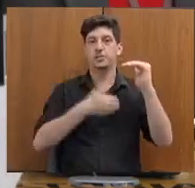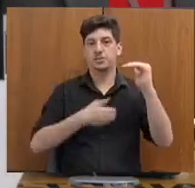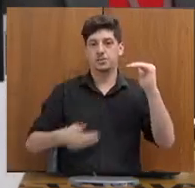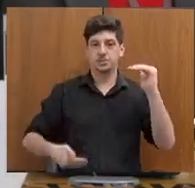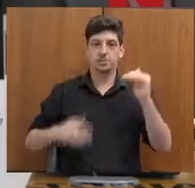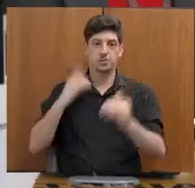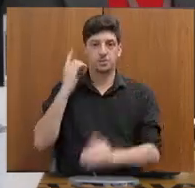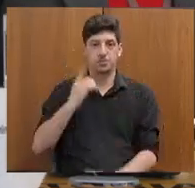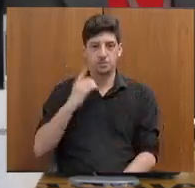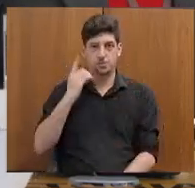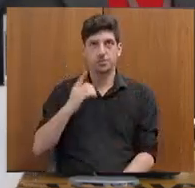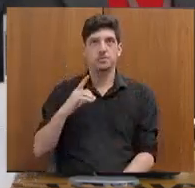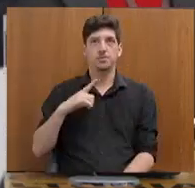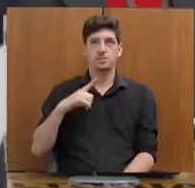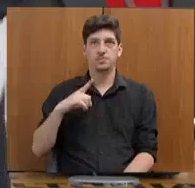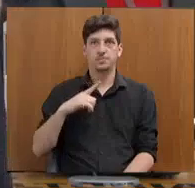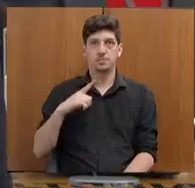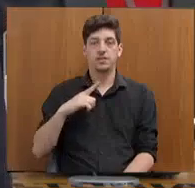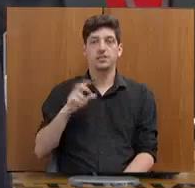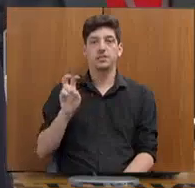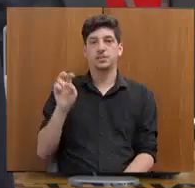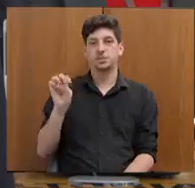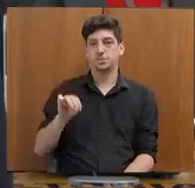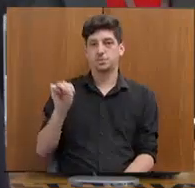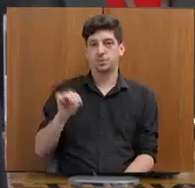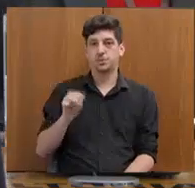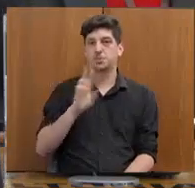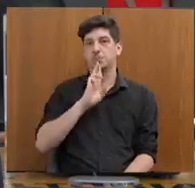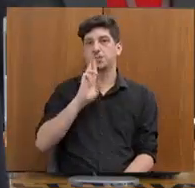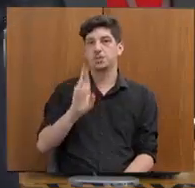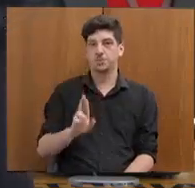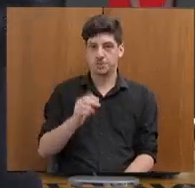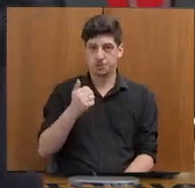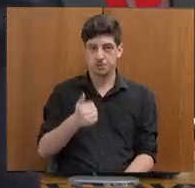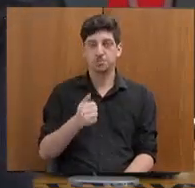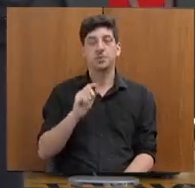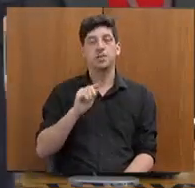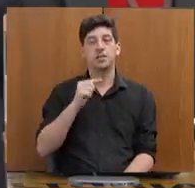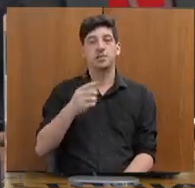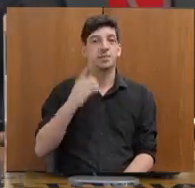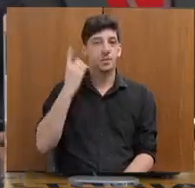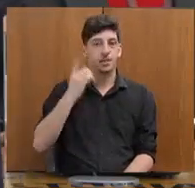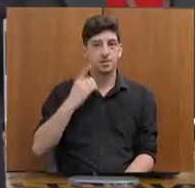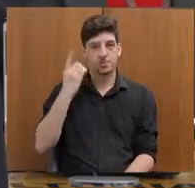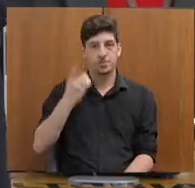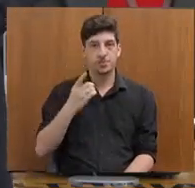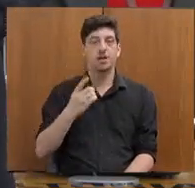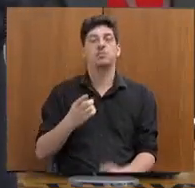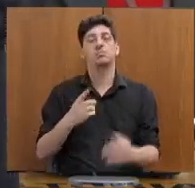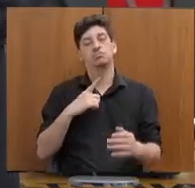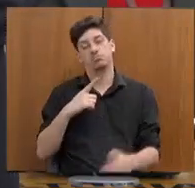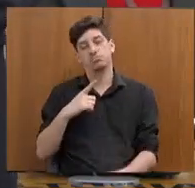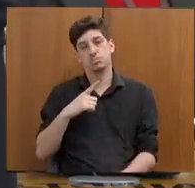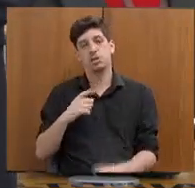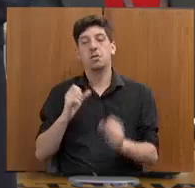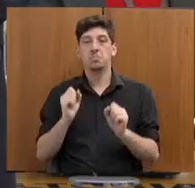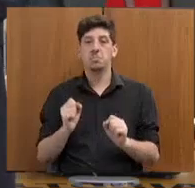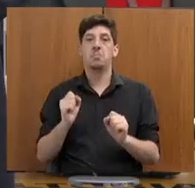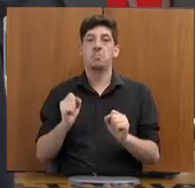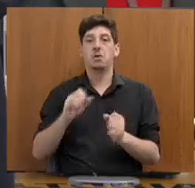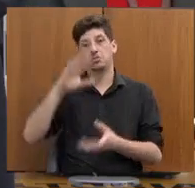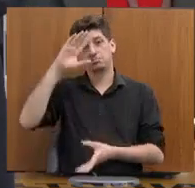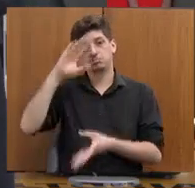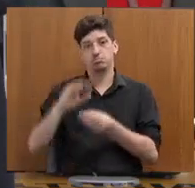de cinco minutos para respondê-la. E, em seguida, o deputado disporá poderá fazer suas